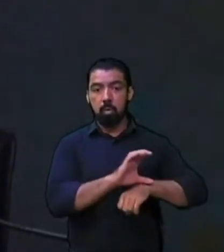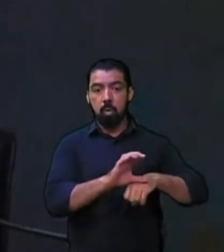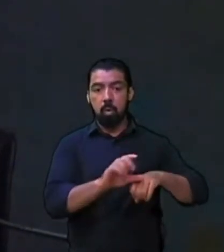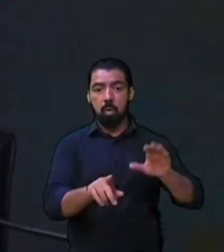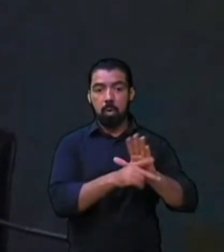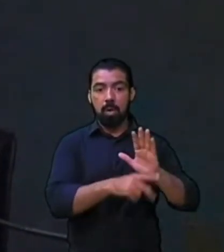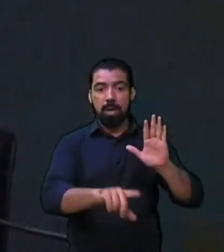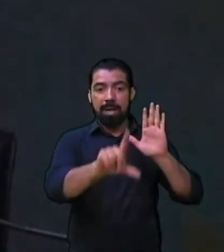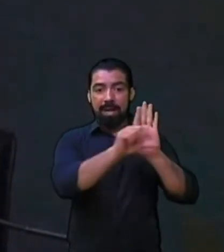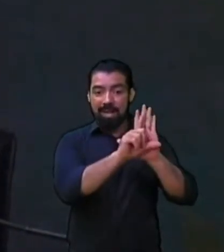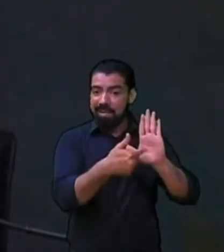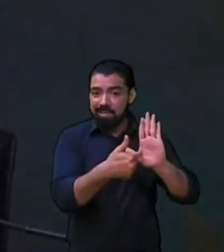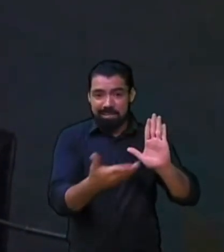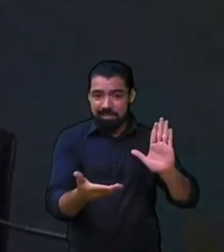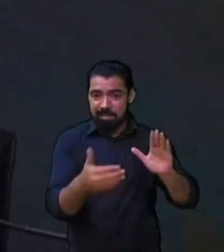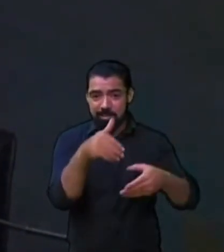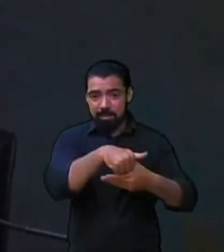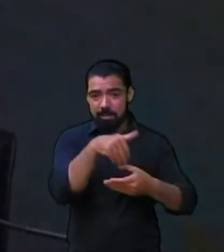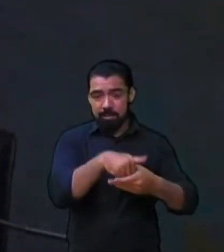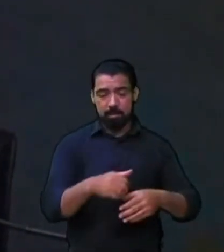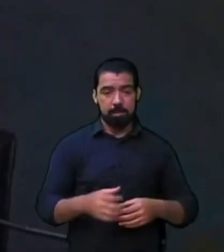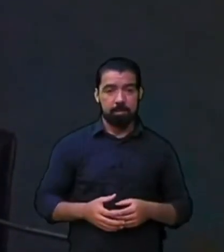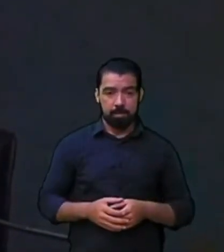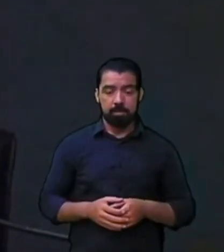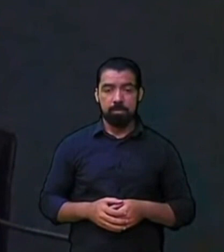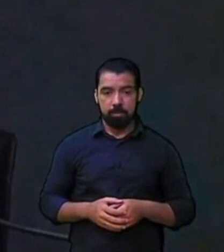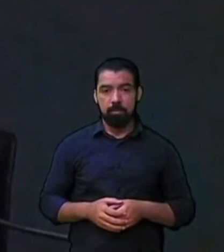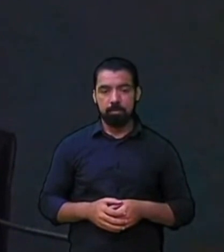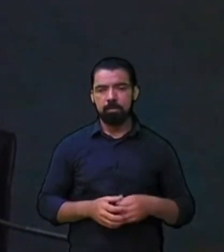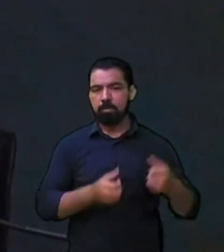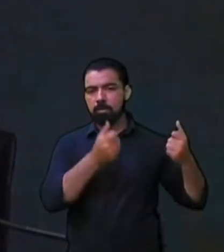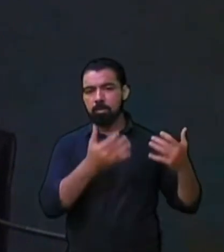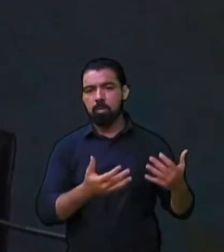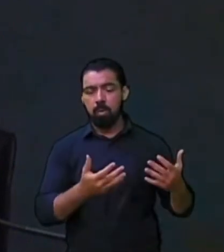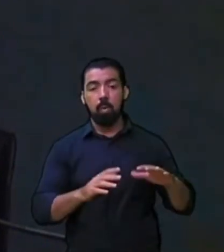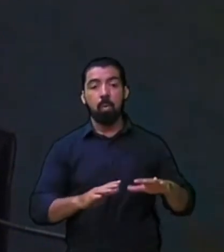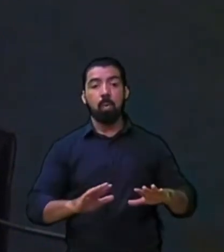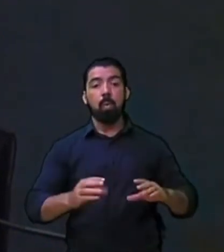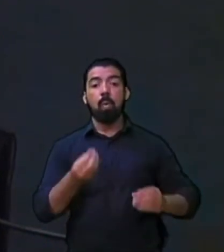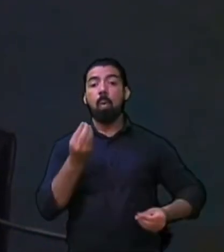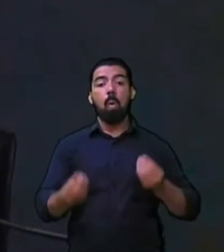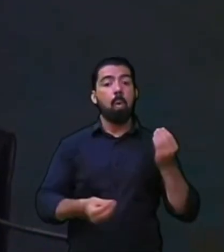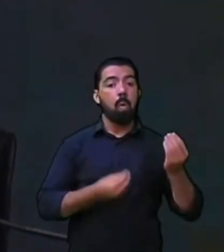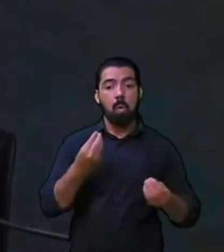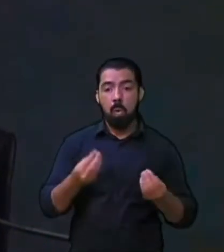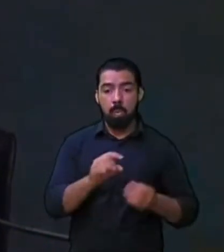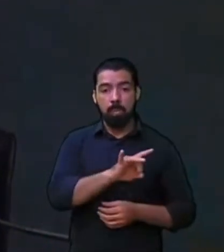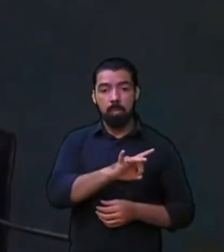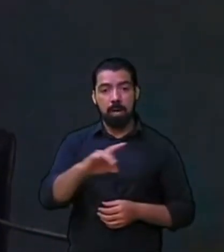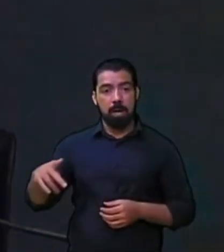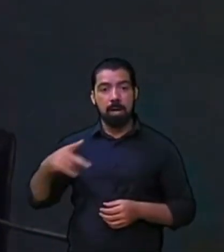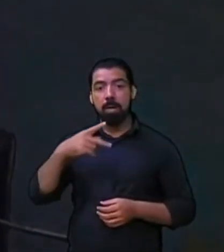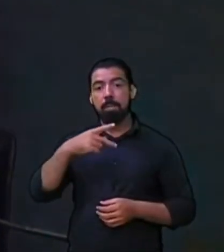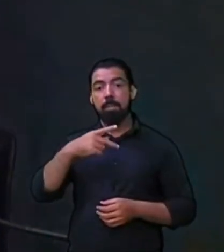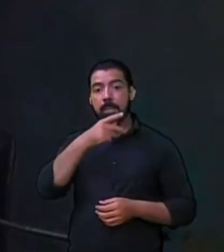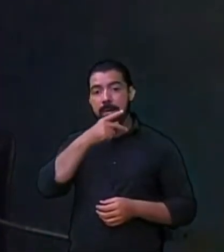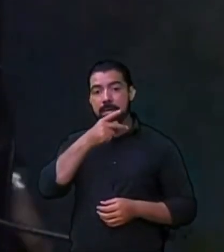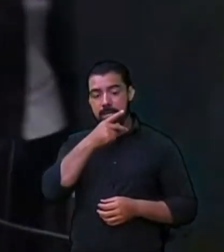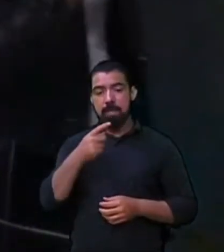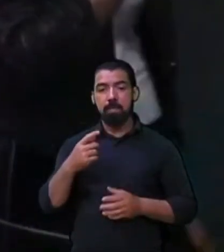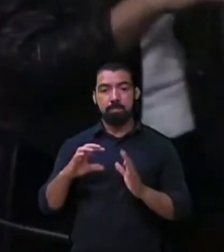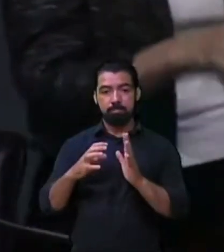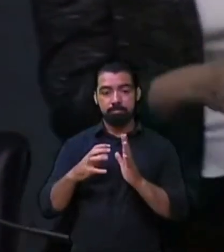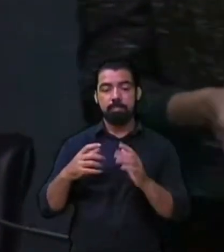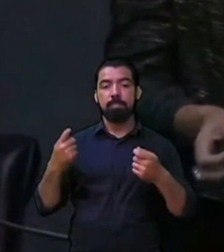eleitoral e lá diz as condições à quais cada partido tem que